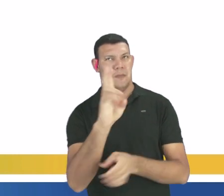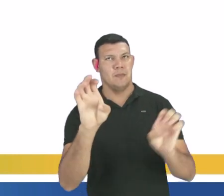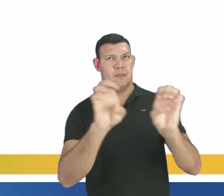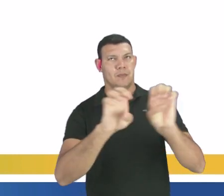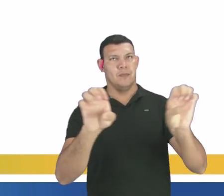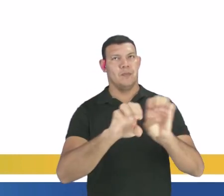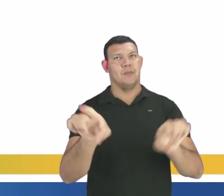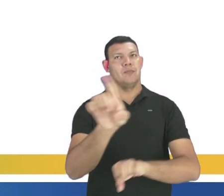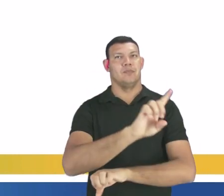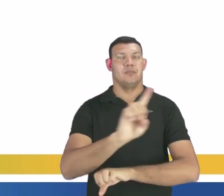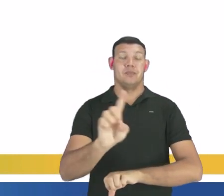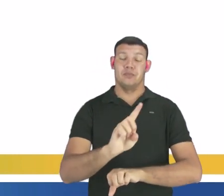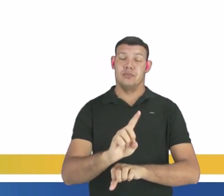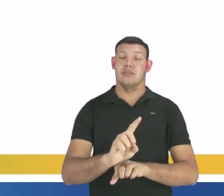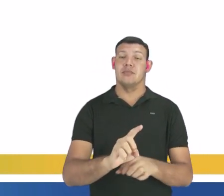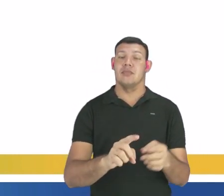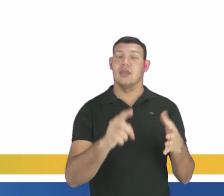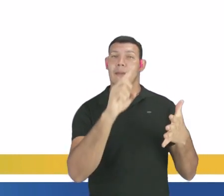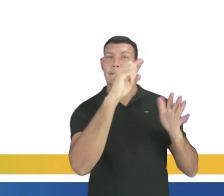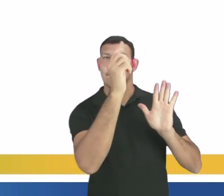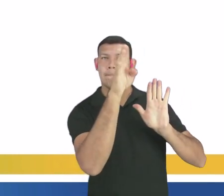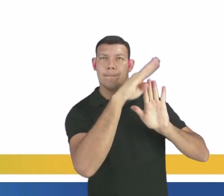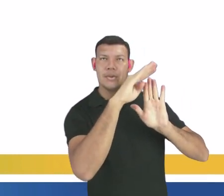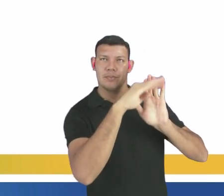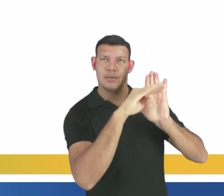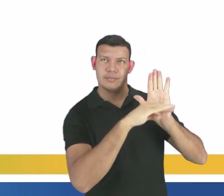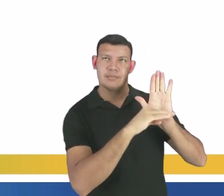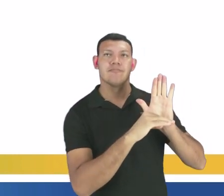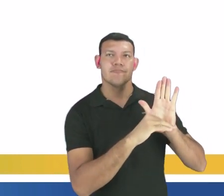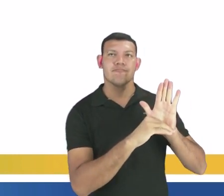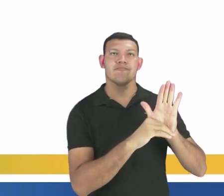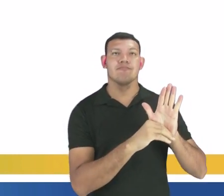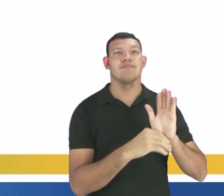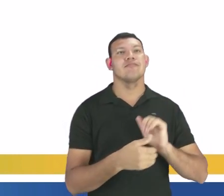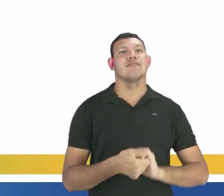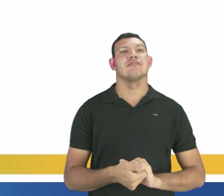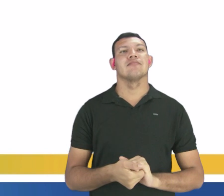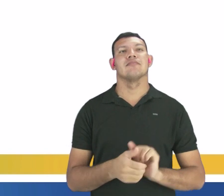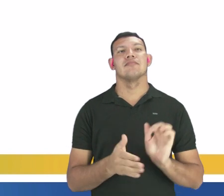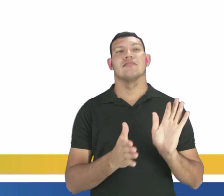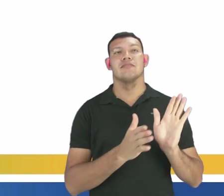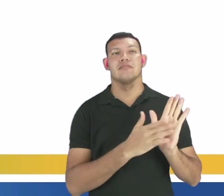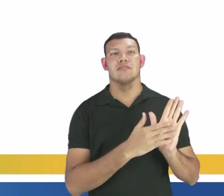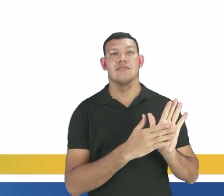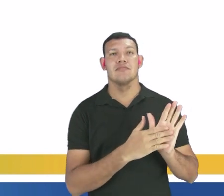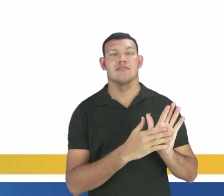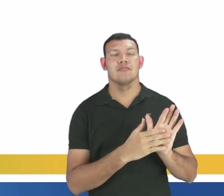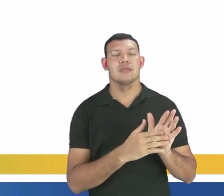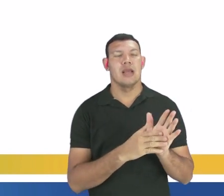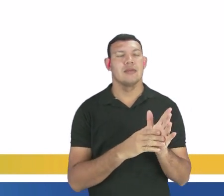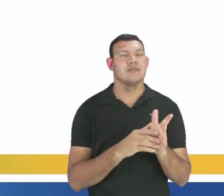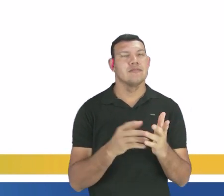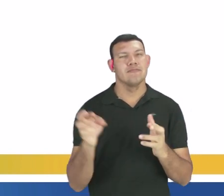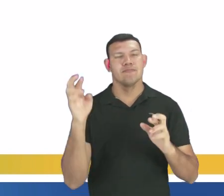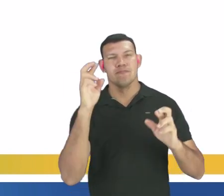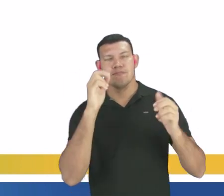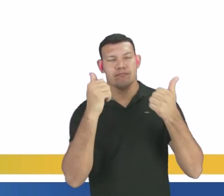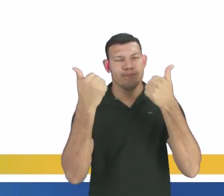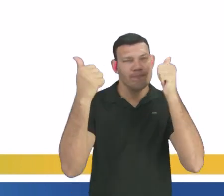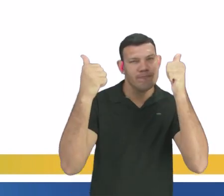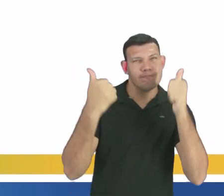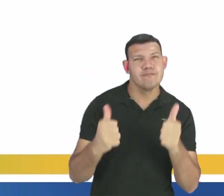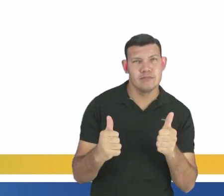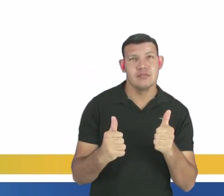dos candidatos às raízes racionais, temos de fazer a verificação um a um de cada caso